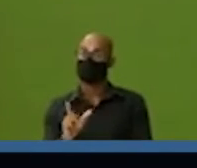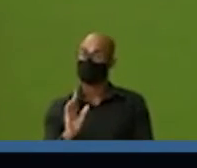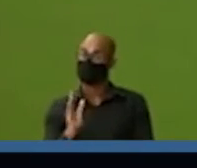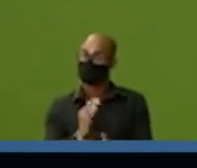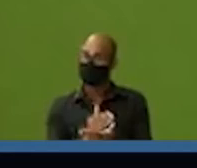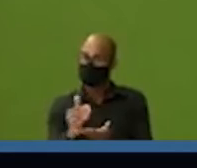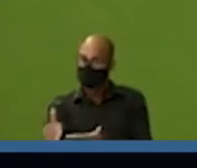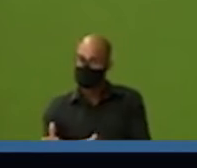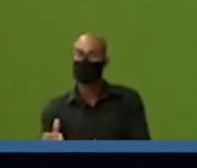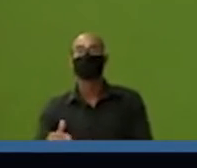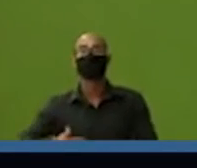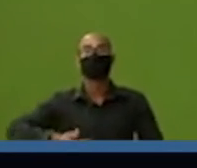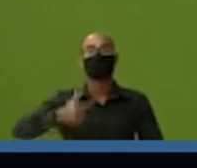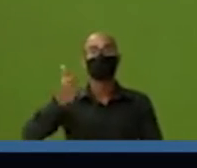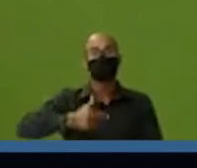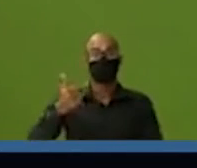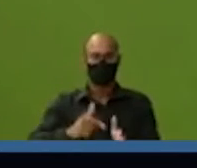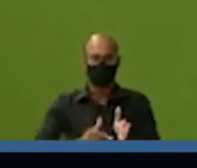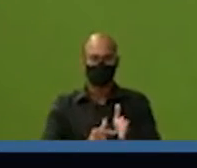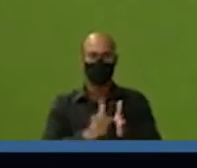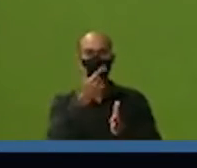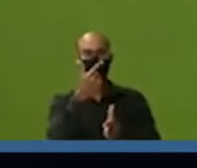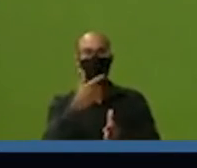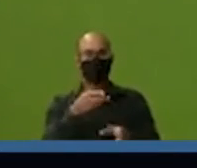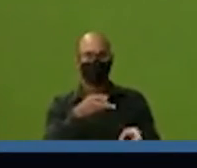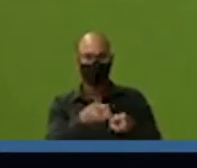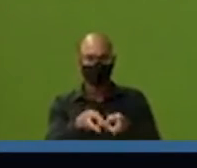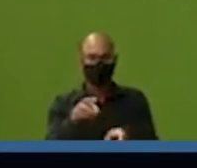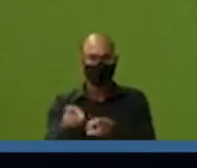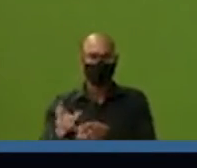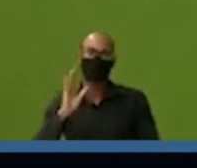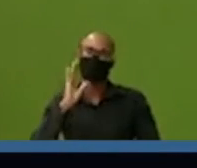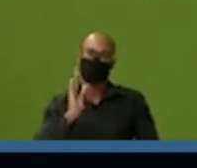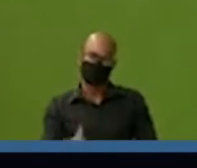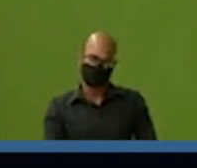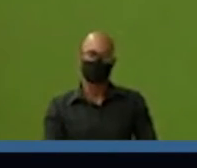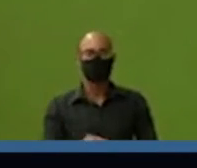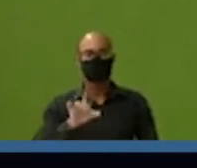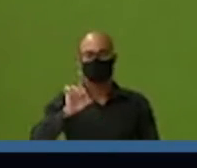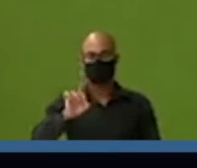alguns inclusive ultrapassando o prazo da aplicação